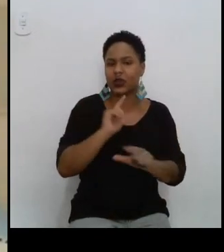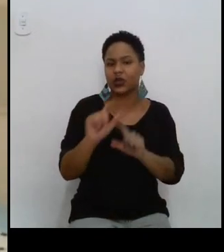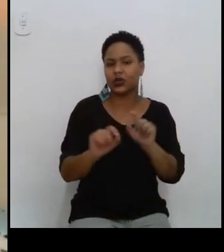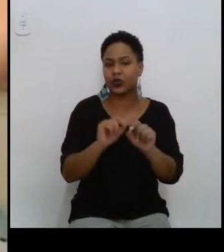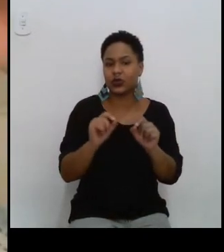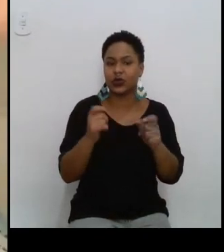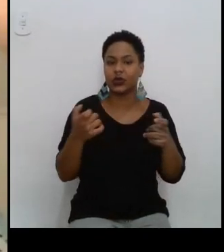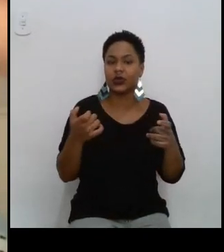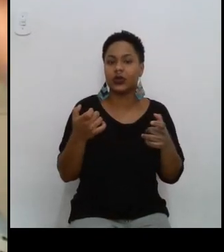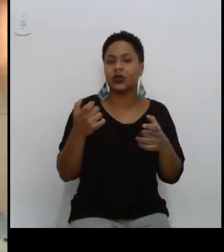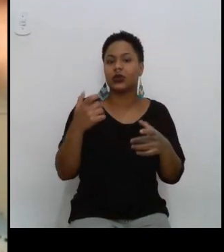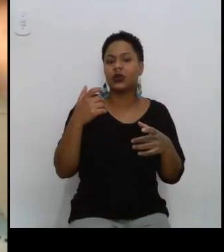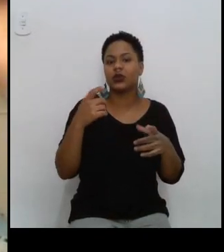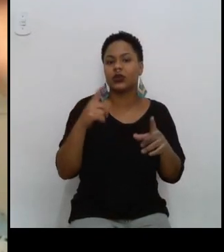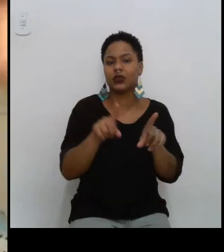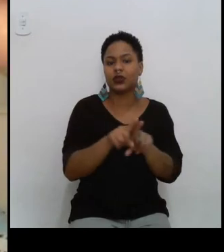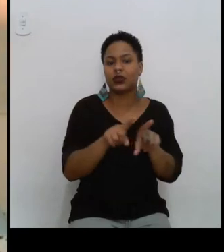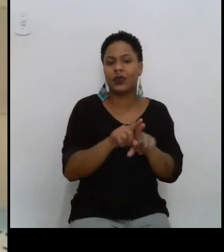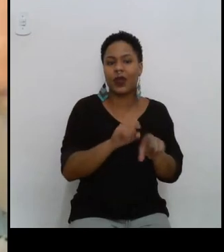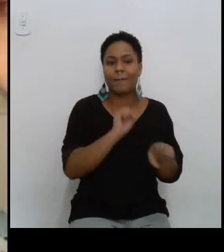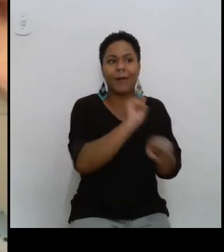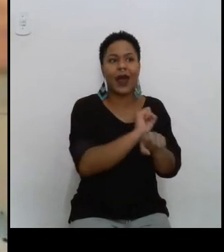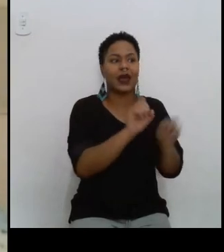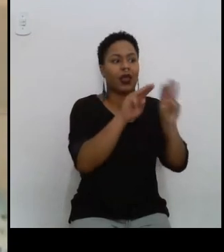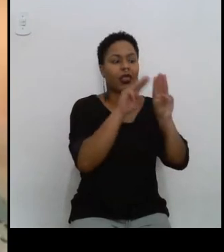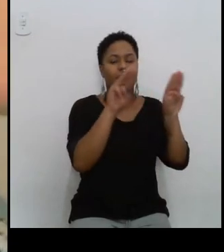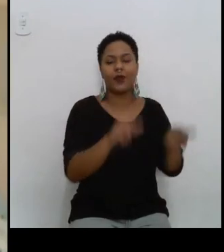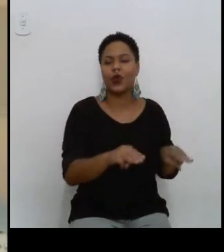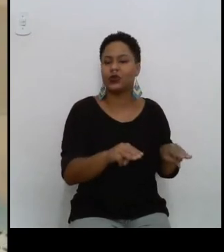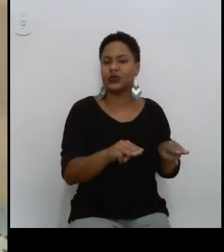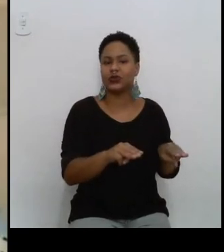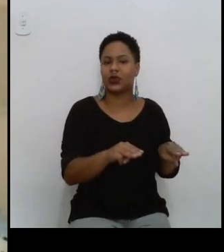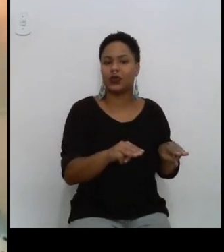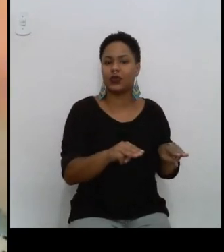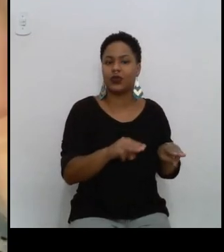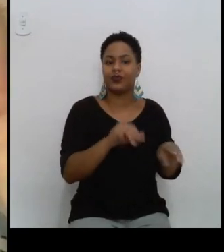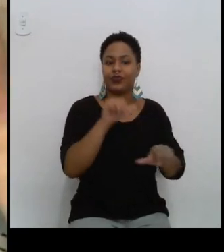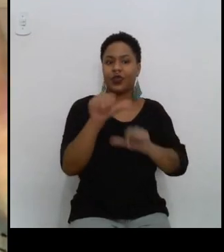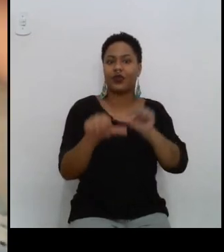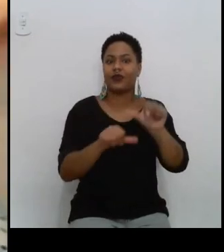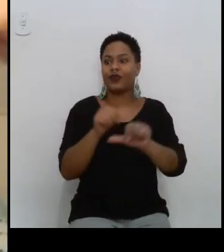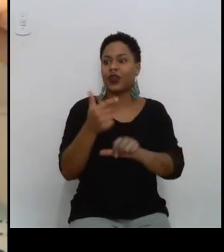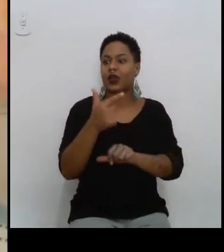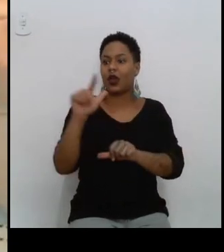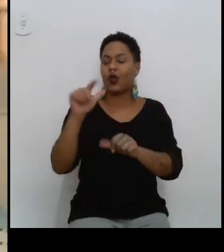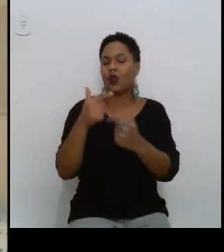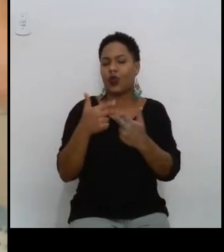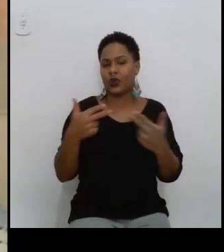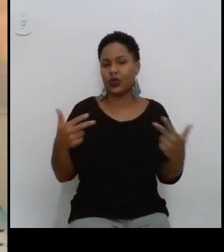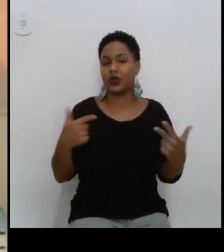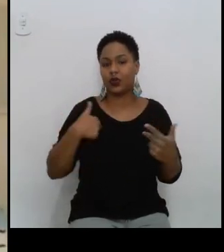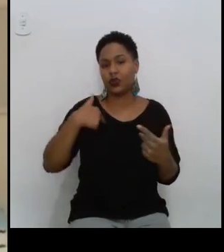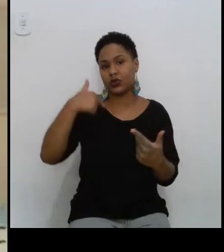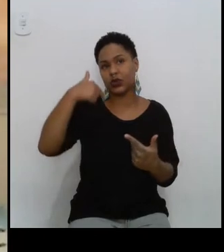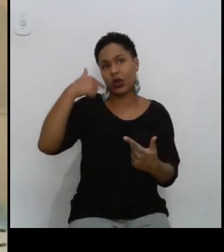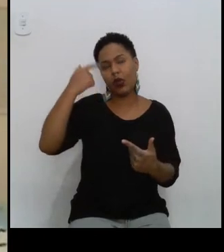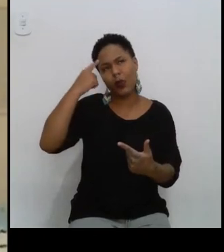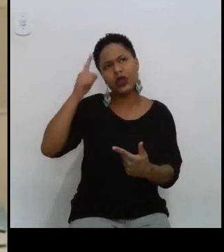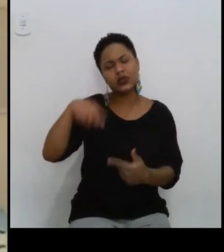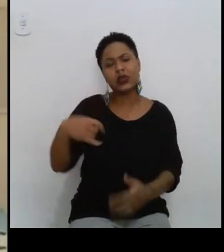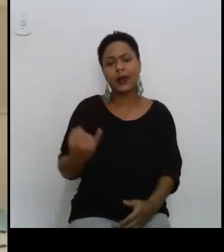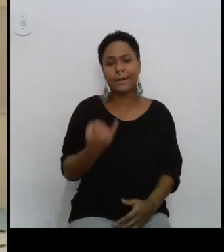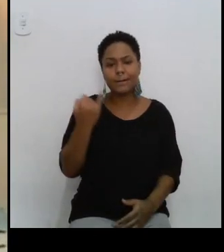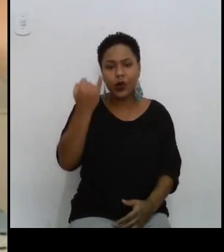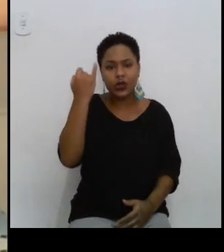inclusive de deixar de ser Museu assim né inclusive de virar outra coisa sabe que eu acho isso importante assim